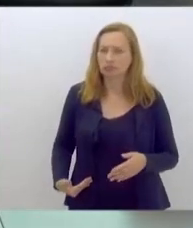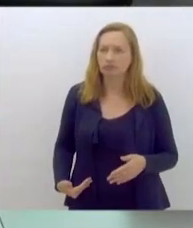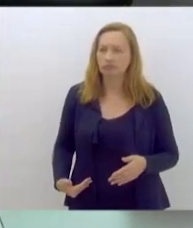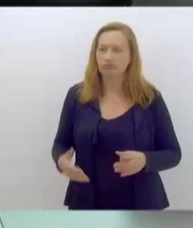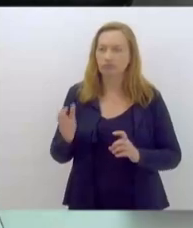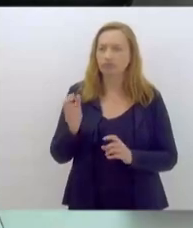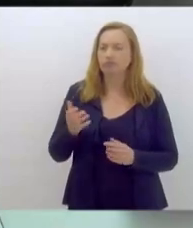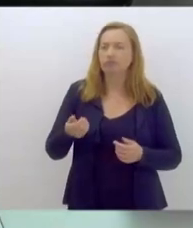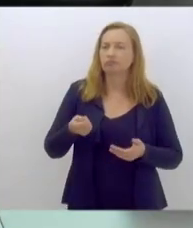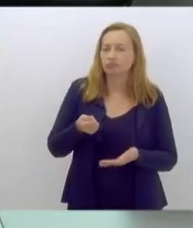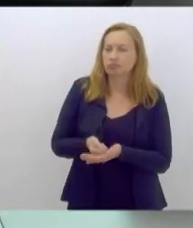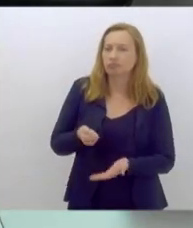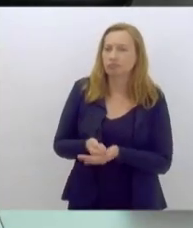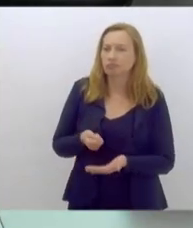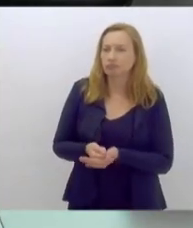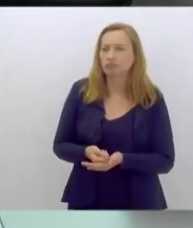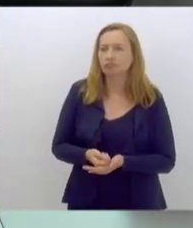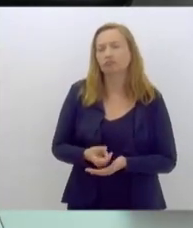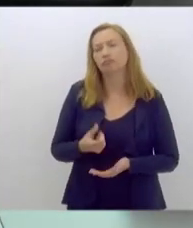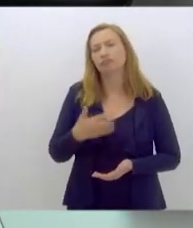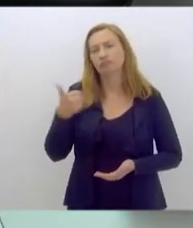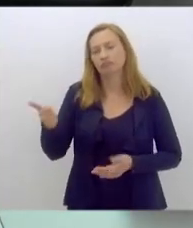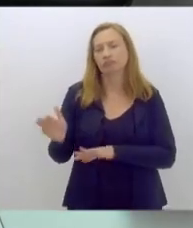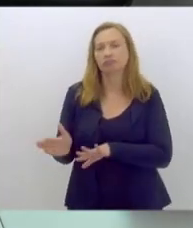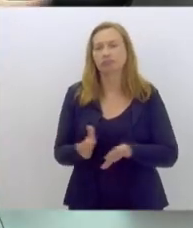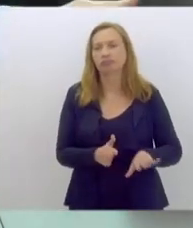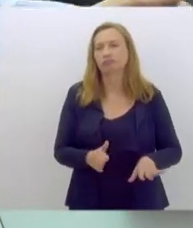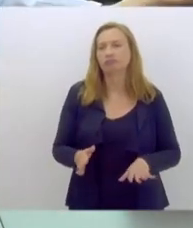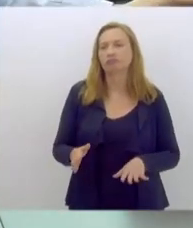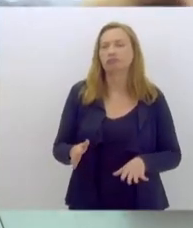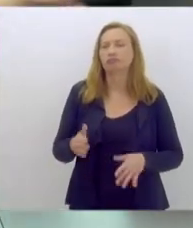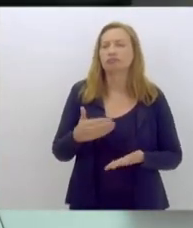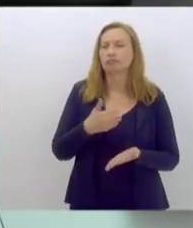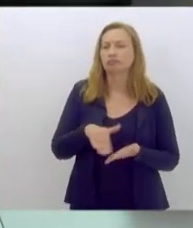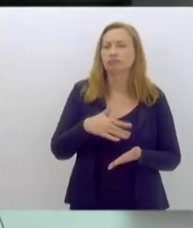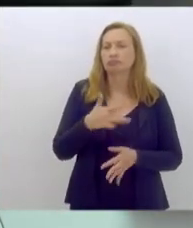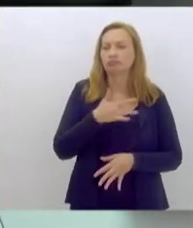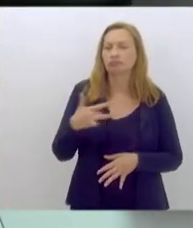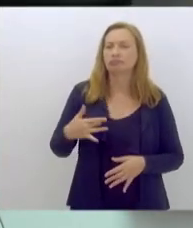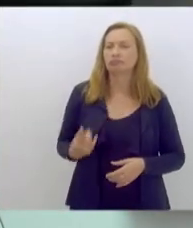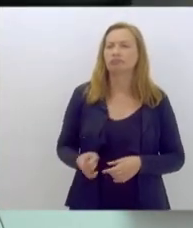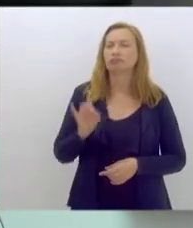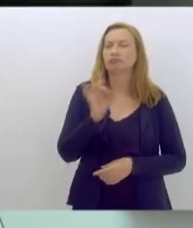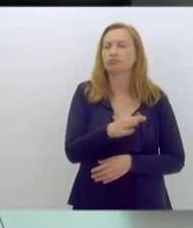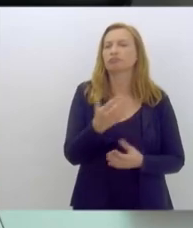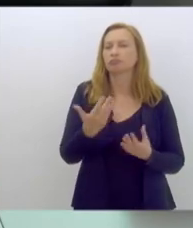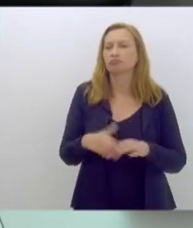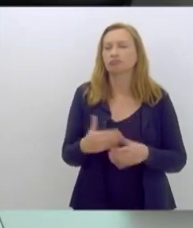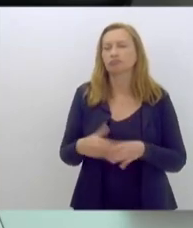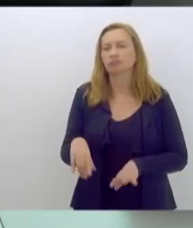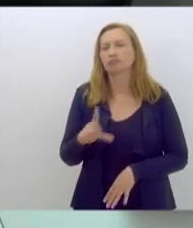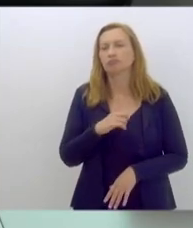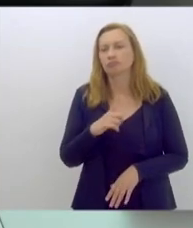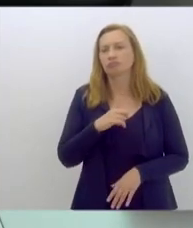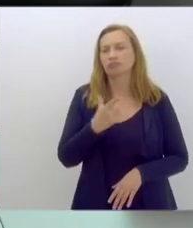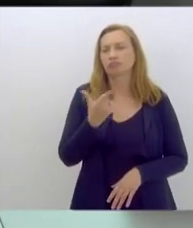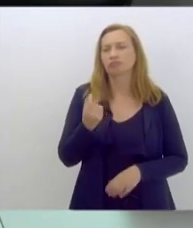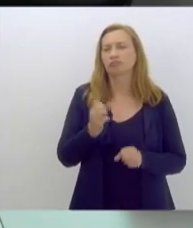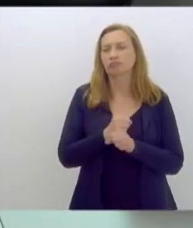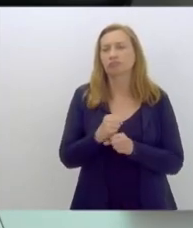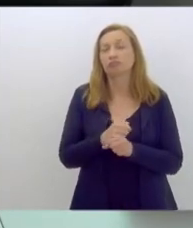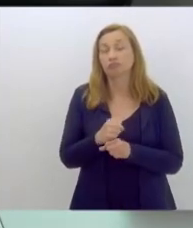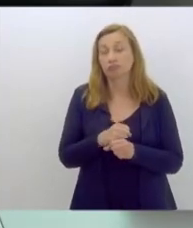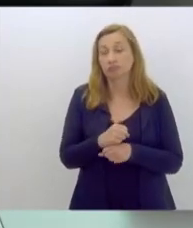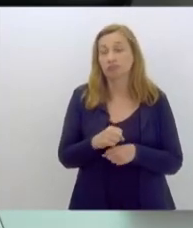tivemos que Secretária Estadual de Saúde Ele me disse que o último concurso foi que ele participou que já tem 20 anos